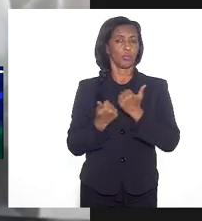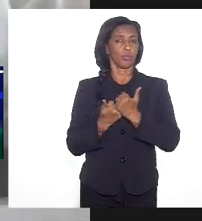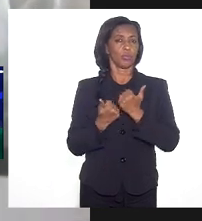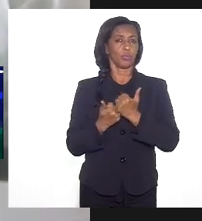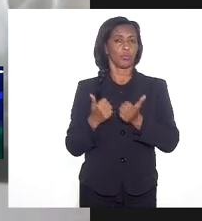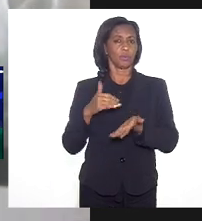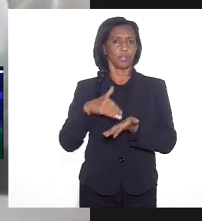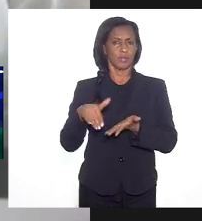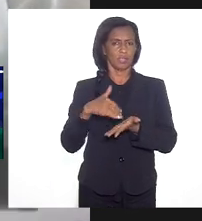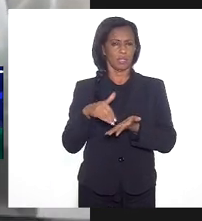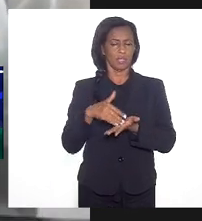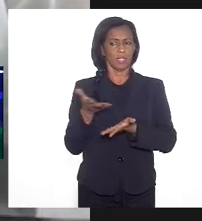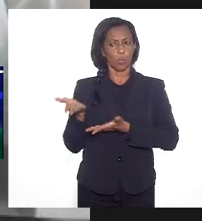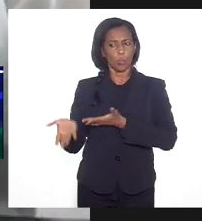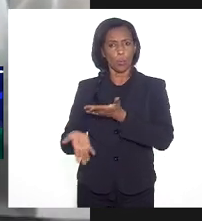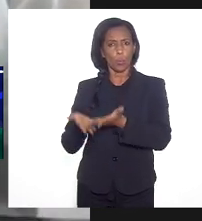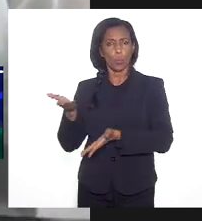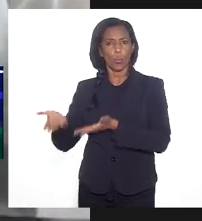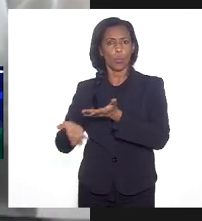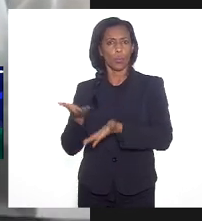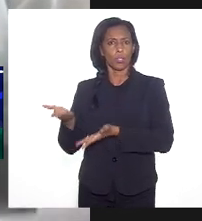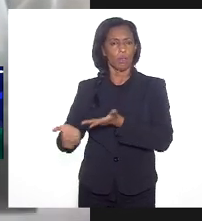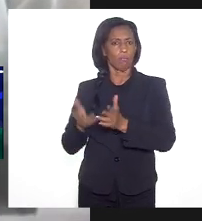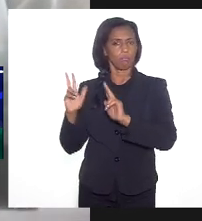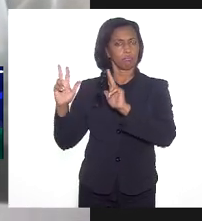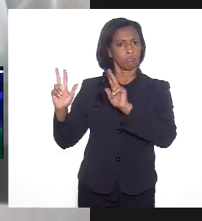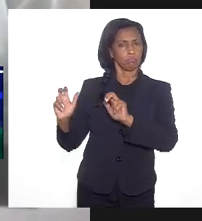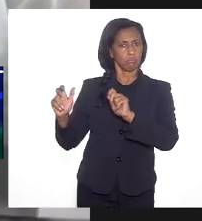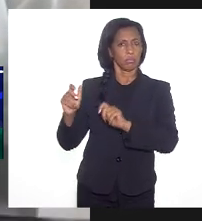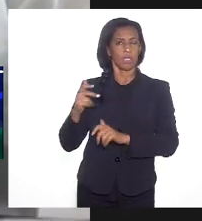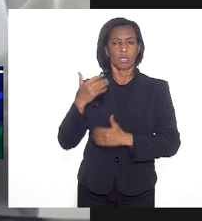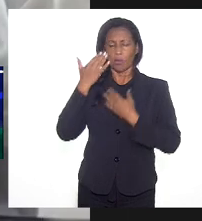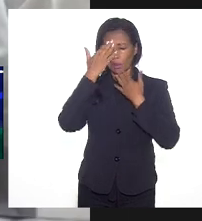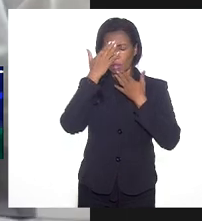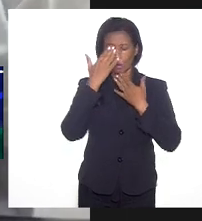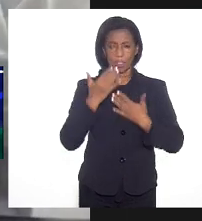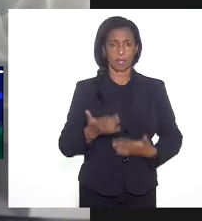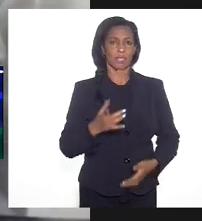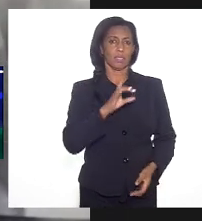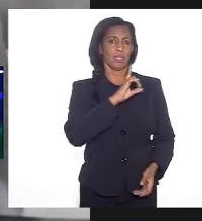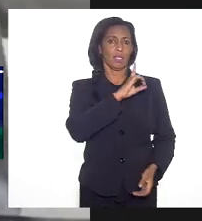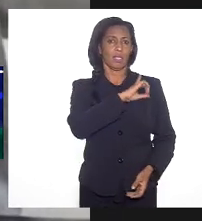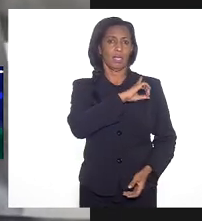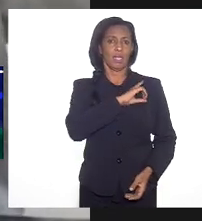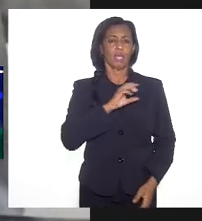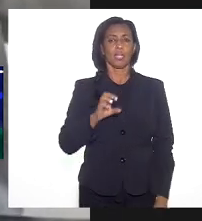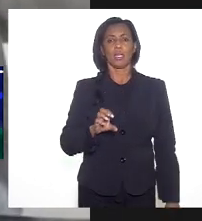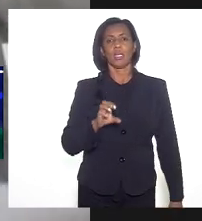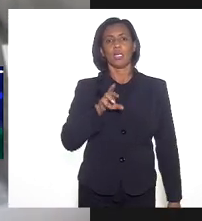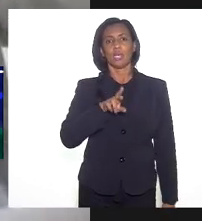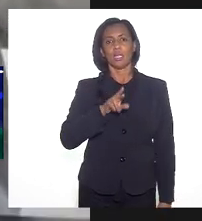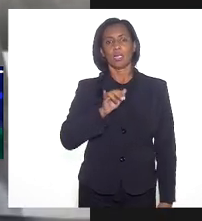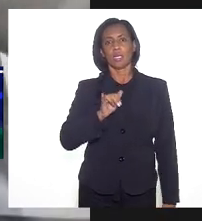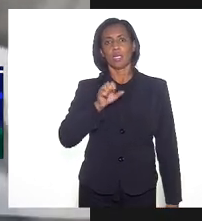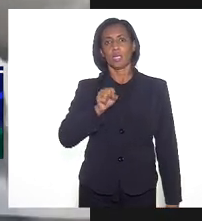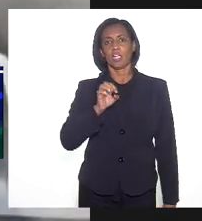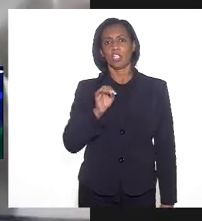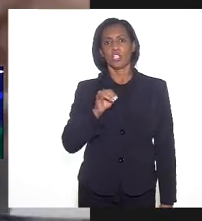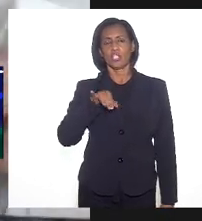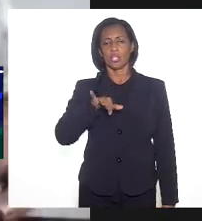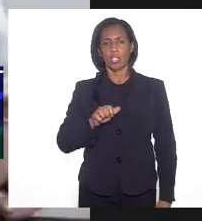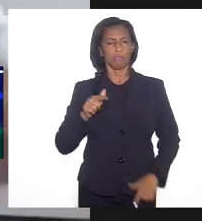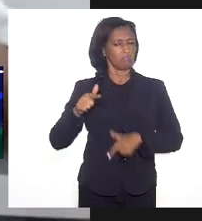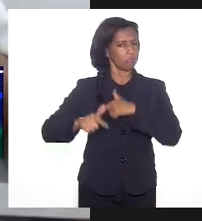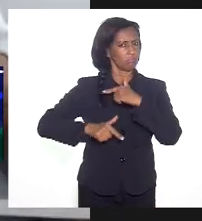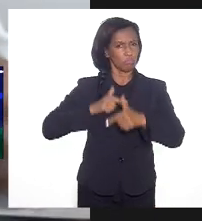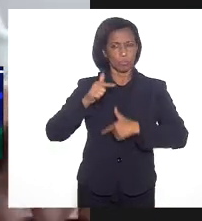cuidava dessa pauta tão importante e aqui eu quero deixar aqui o registro e agradecimento a delegada Cristiana Honorato e todo o trabalho prestado à